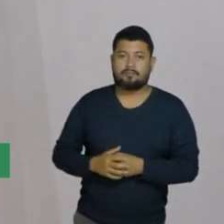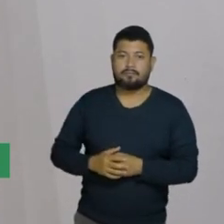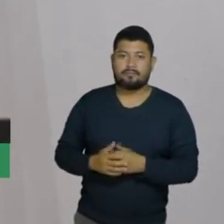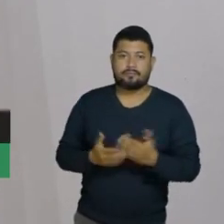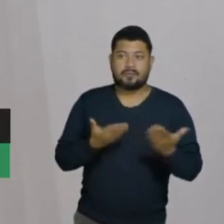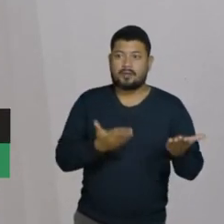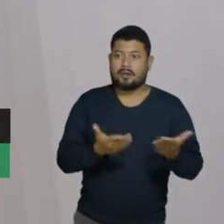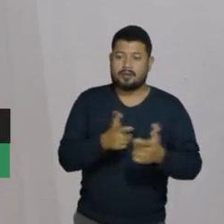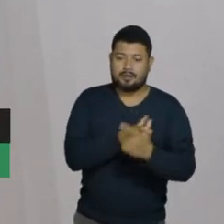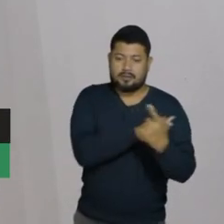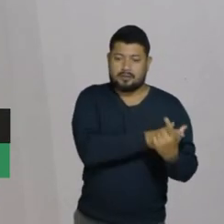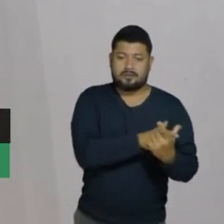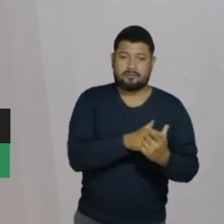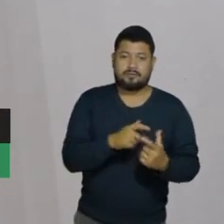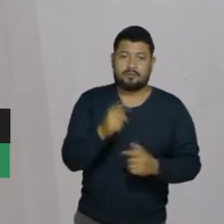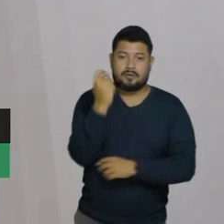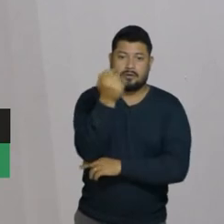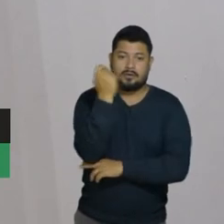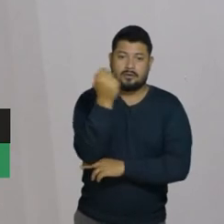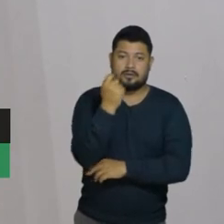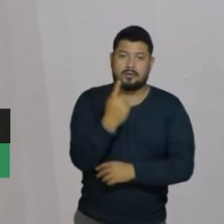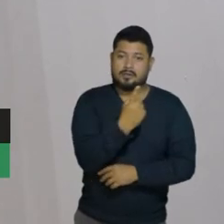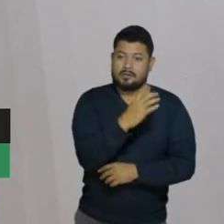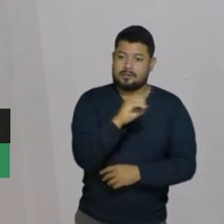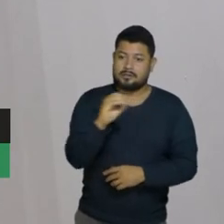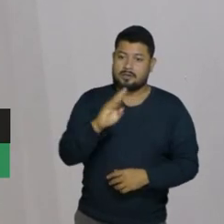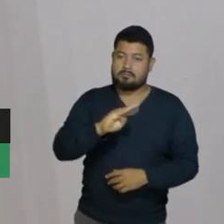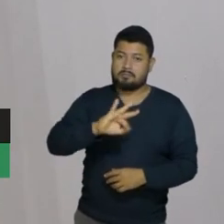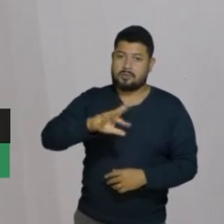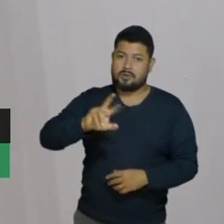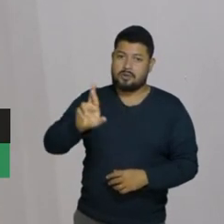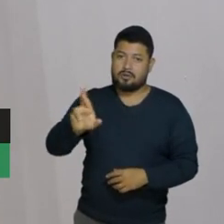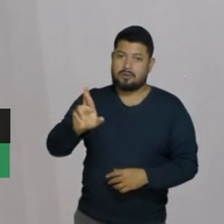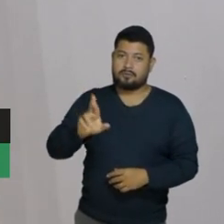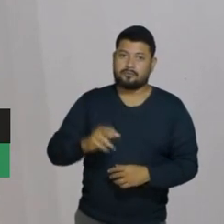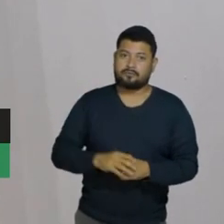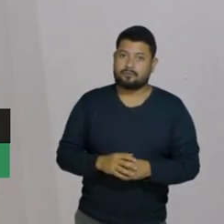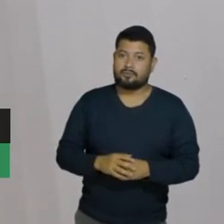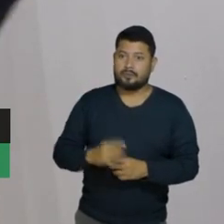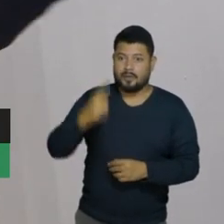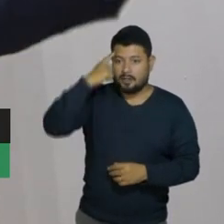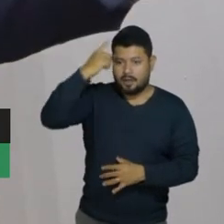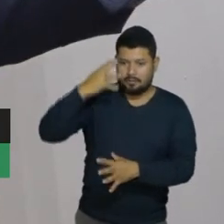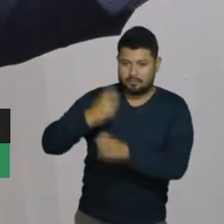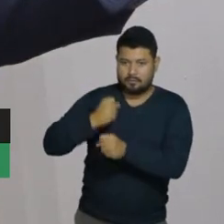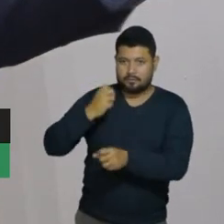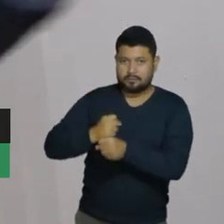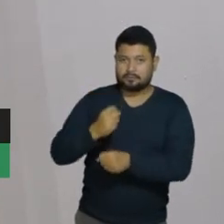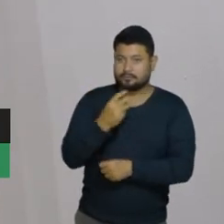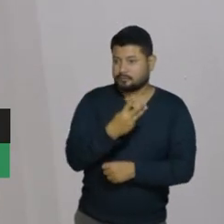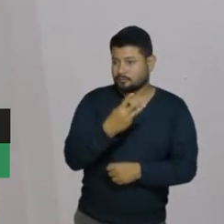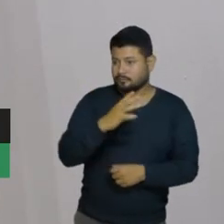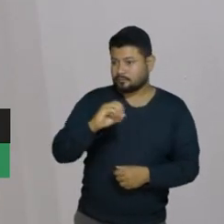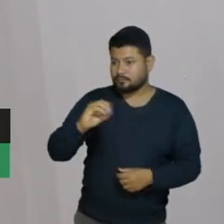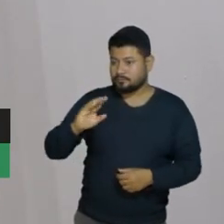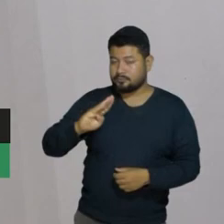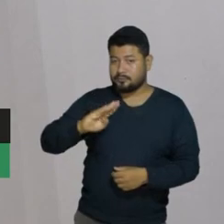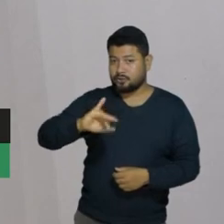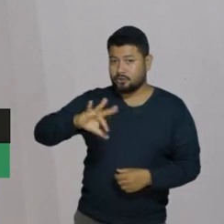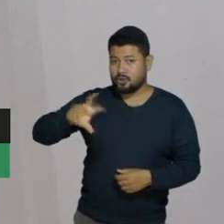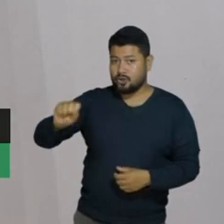Grande do Sul. Vou voltar a conta. 300 bilhões a mais o Rio Grande do Sul deu do que